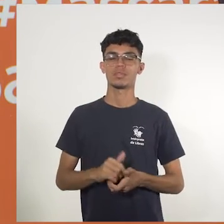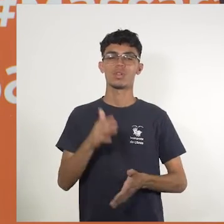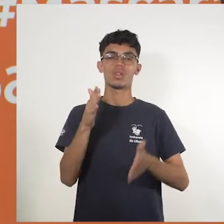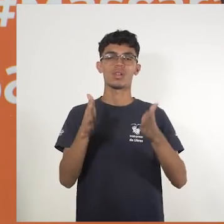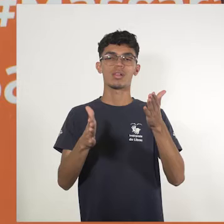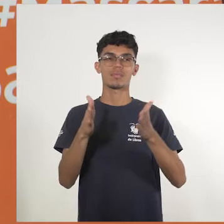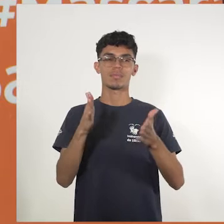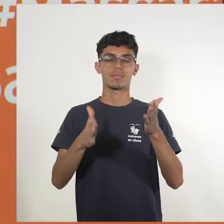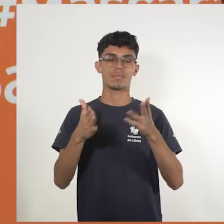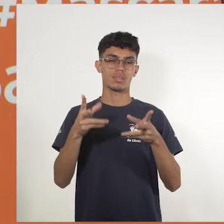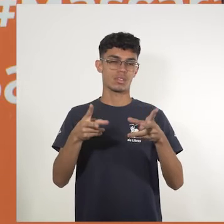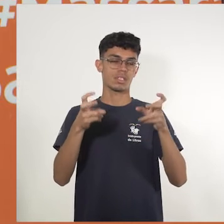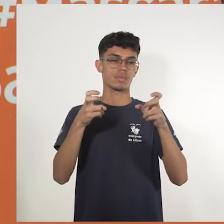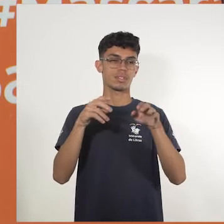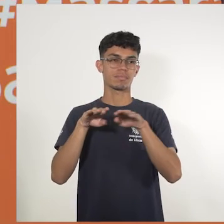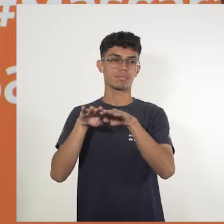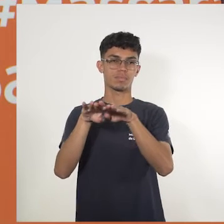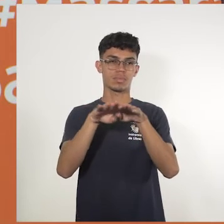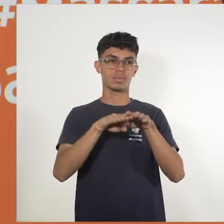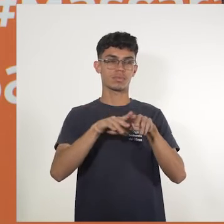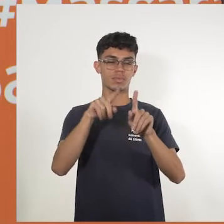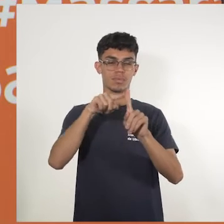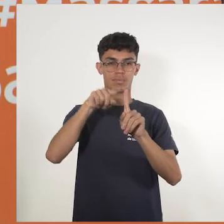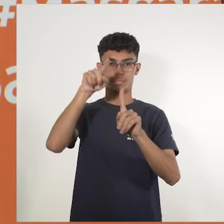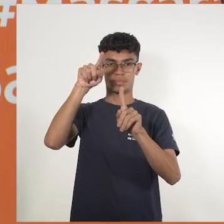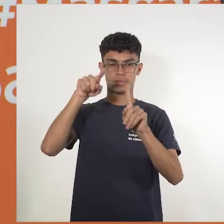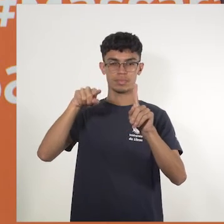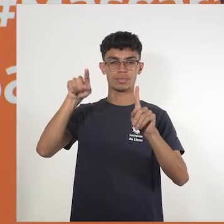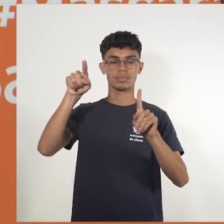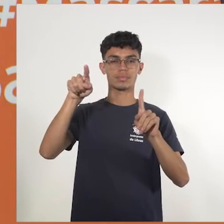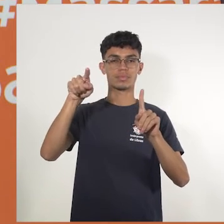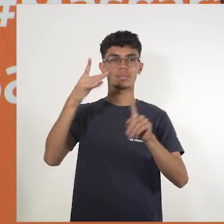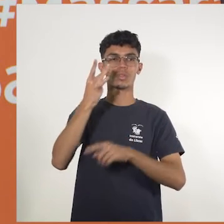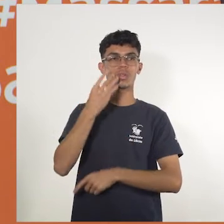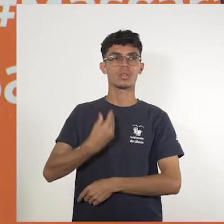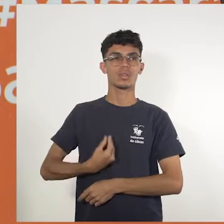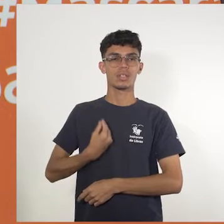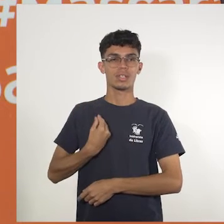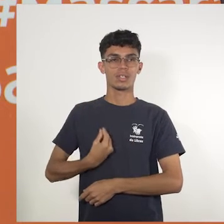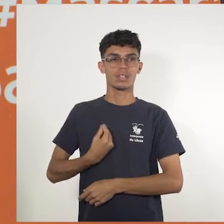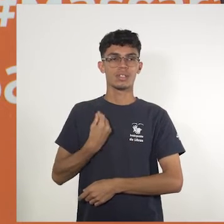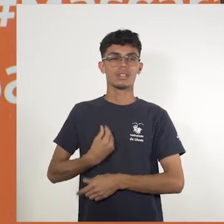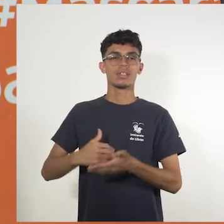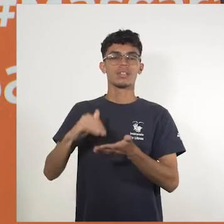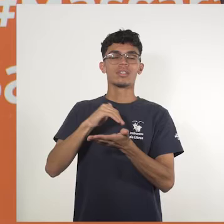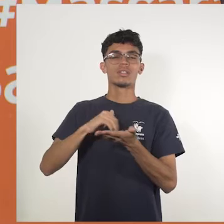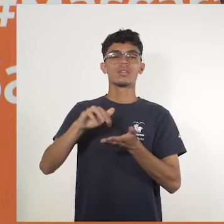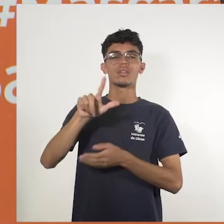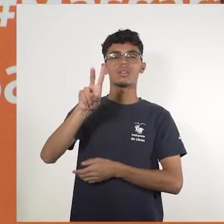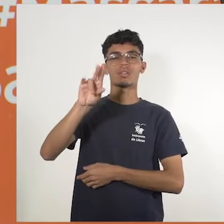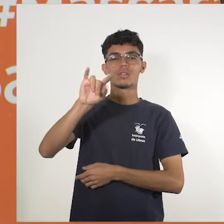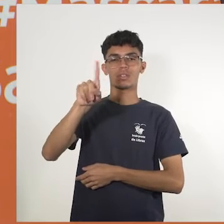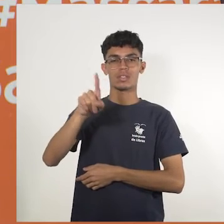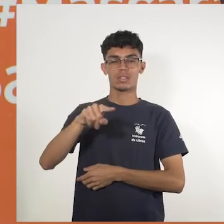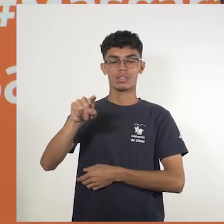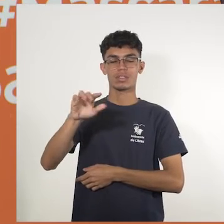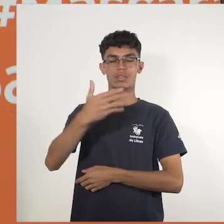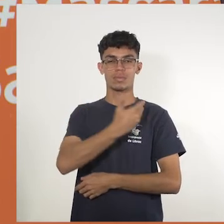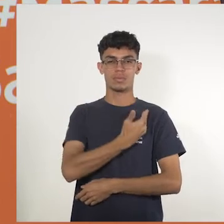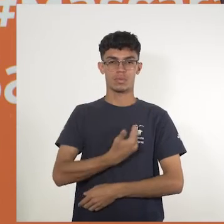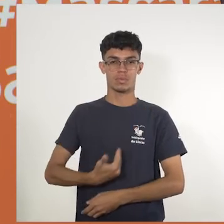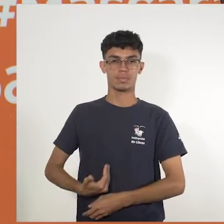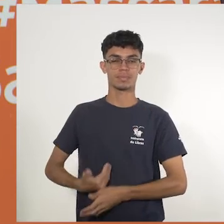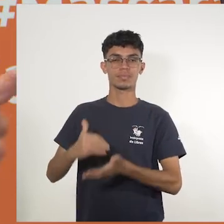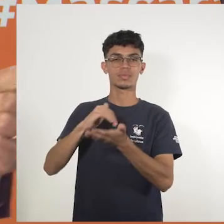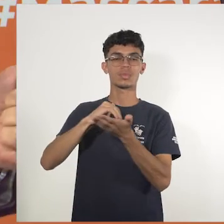está bem equiparado. Aproveitar e registrar a presença do secretário Rubens Rizek, nosso secretário de governo, aqui